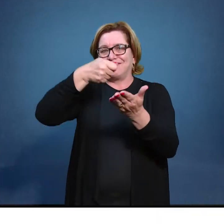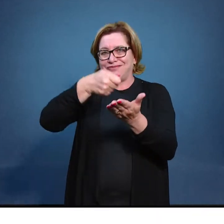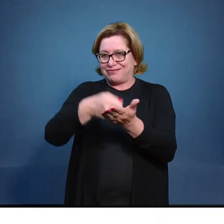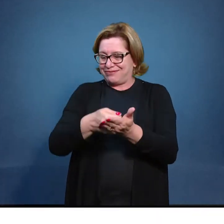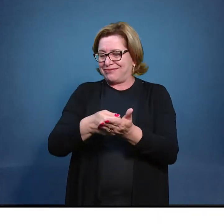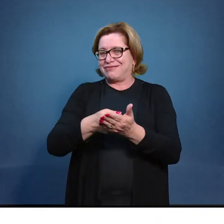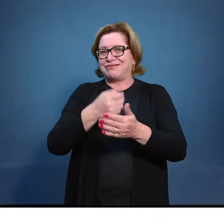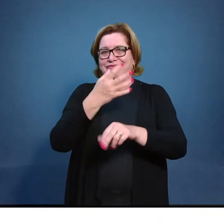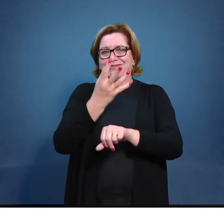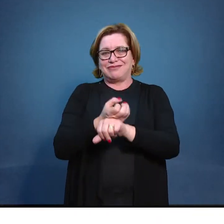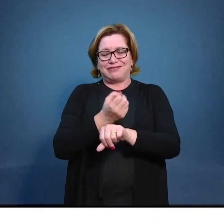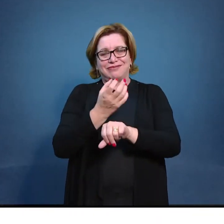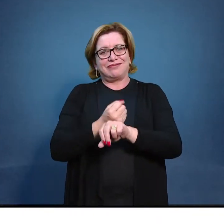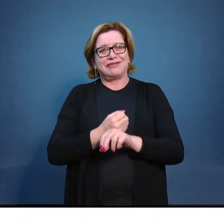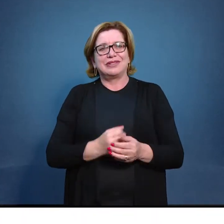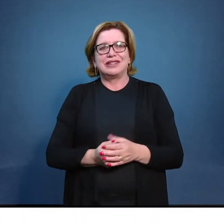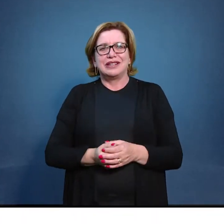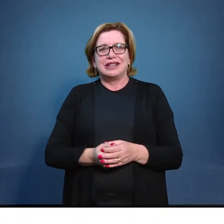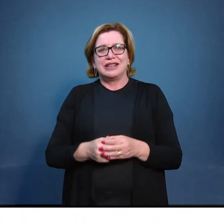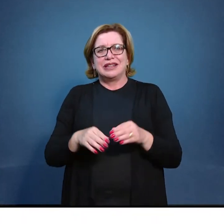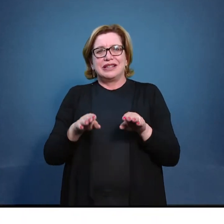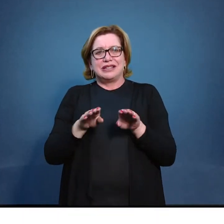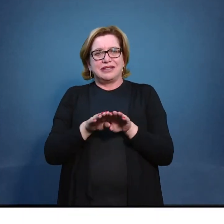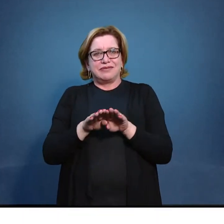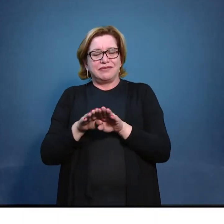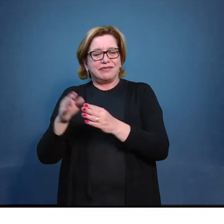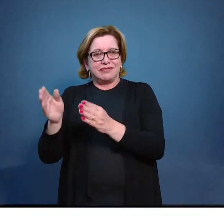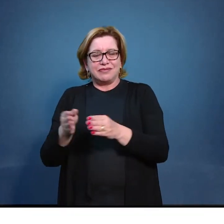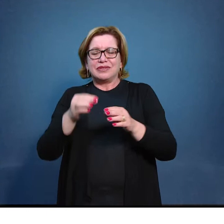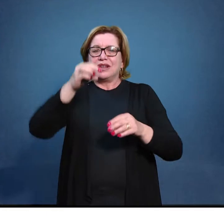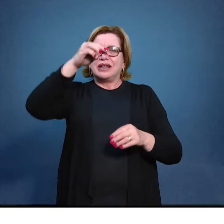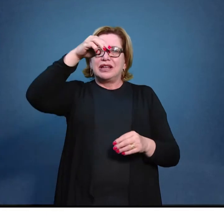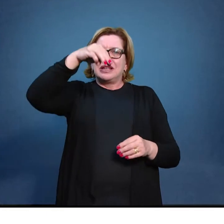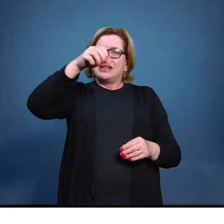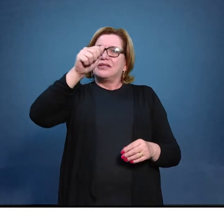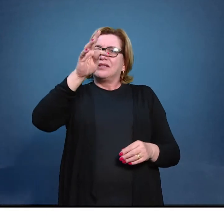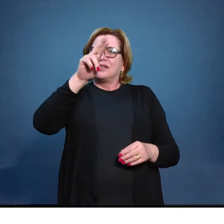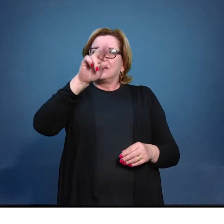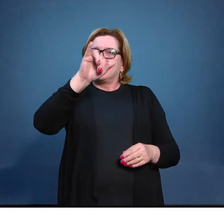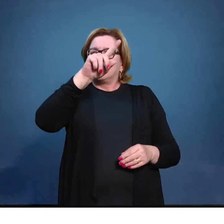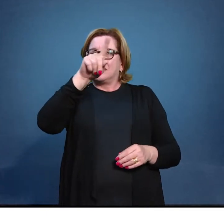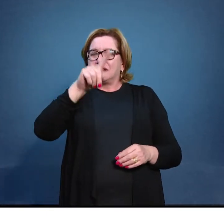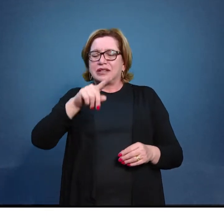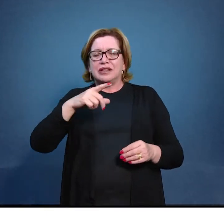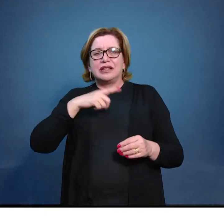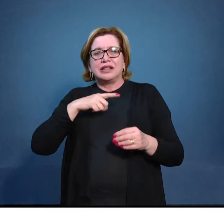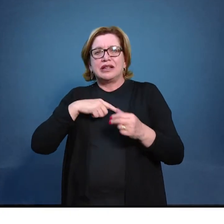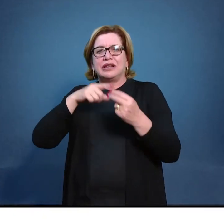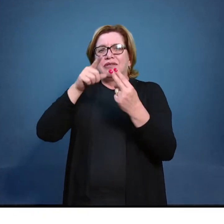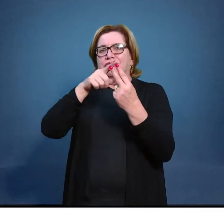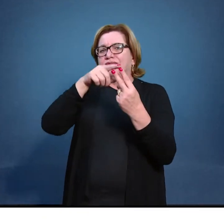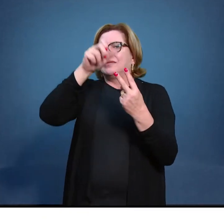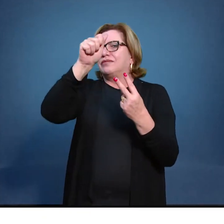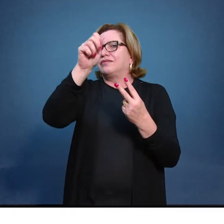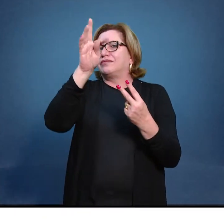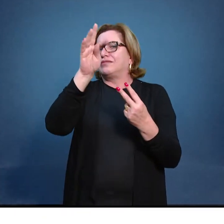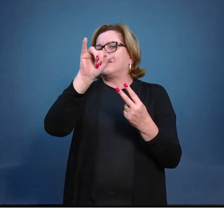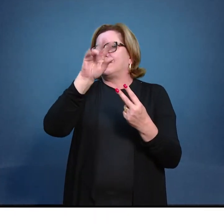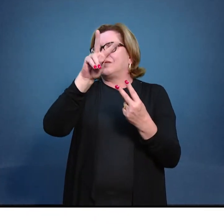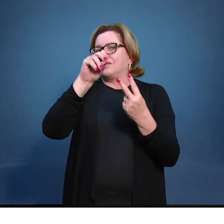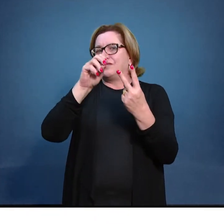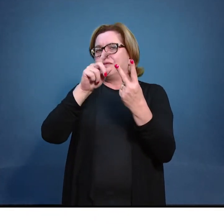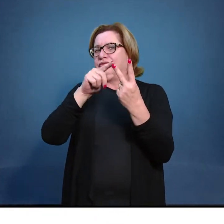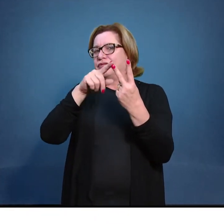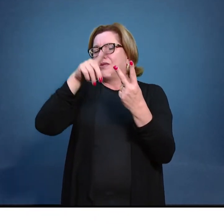pagamento de imposto. Também dentro da matriz da incidência tributária, nós temos o sujeito ativo e o sujeito passivo.